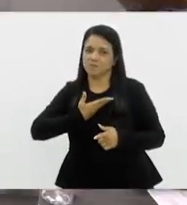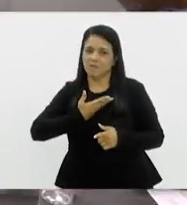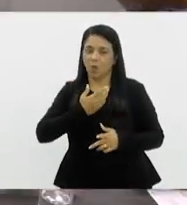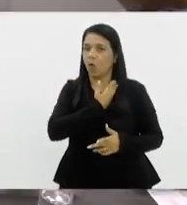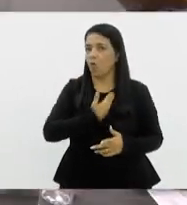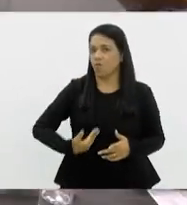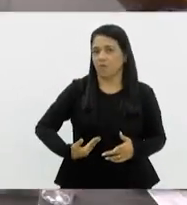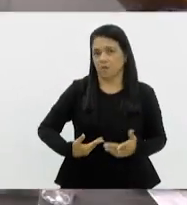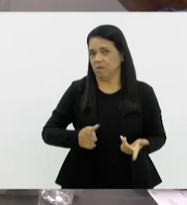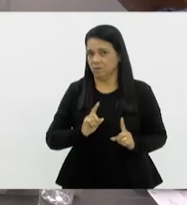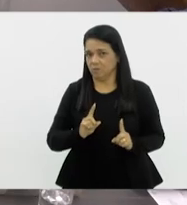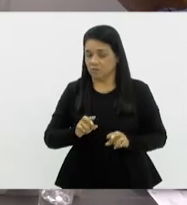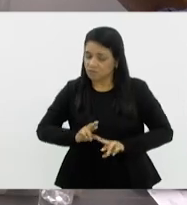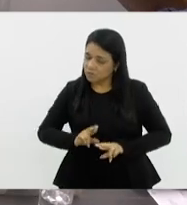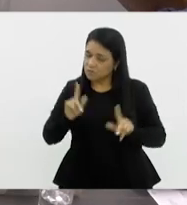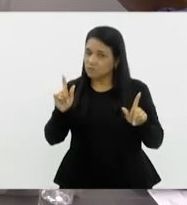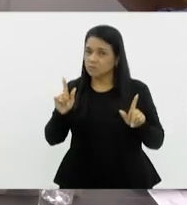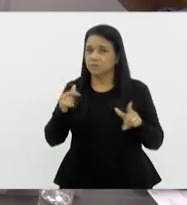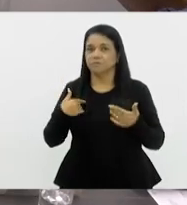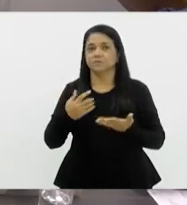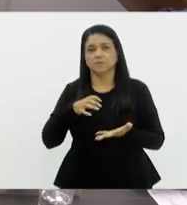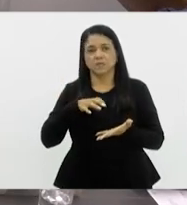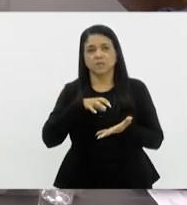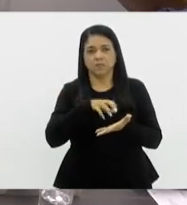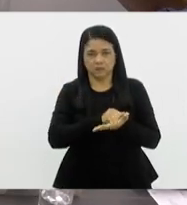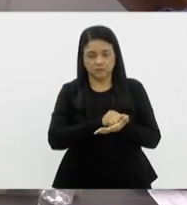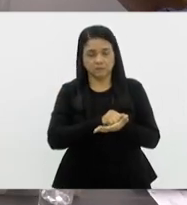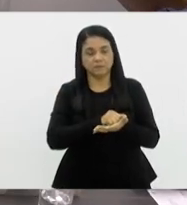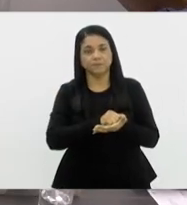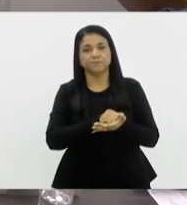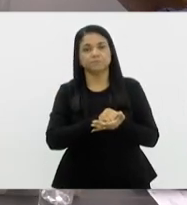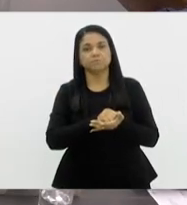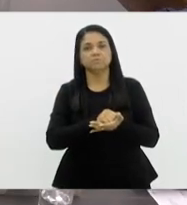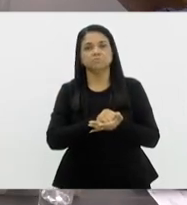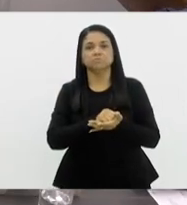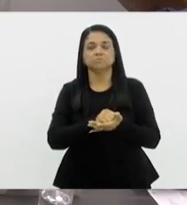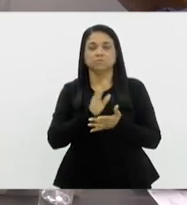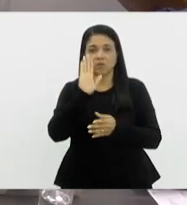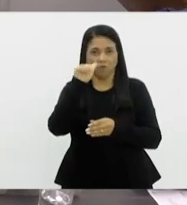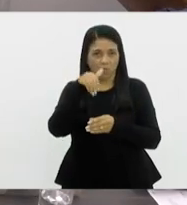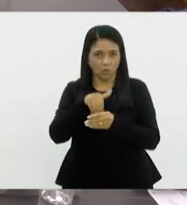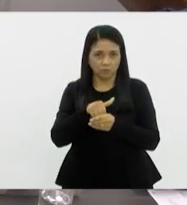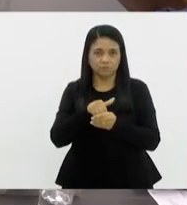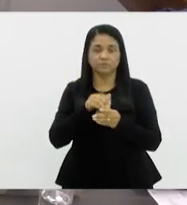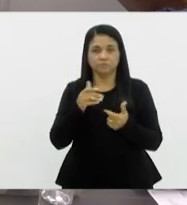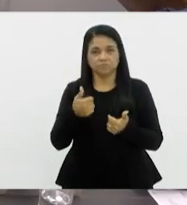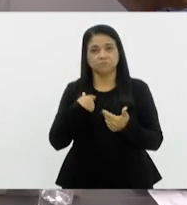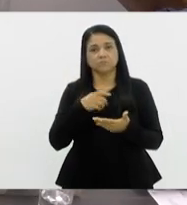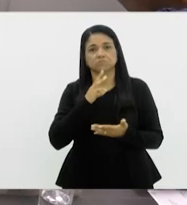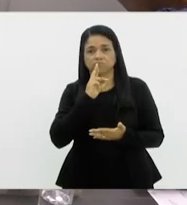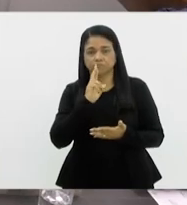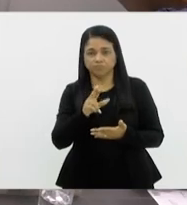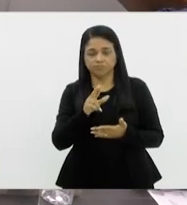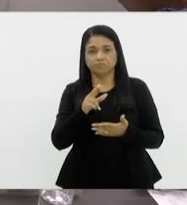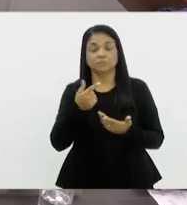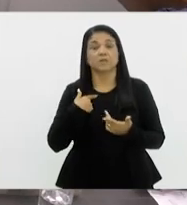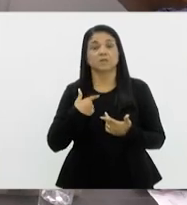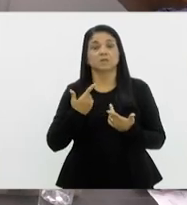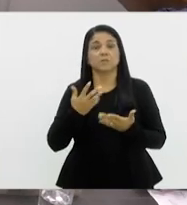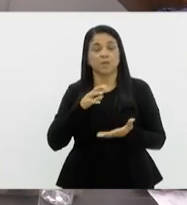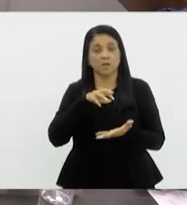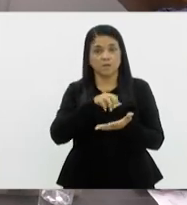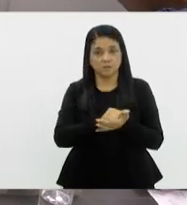Perfeito. Obrigado. Registrados as manifestações. Já foi proclamado o resultado, registrada a abstenção do deputado